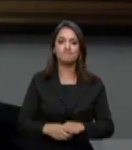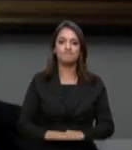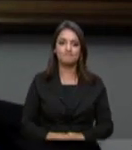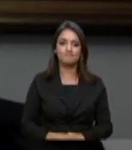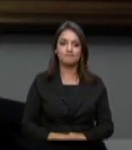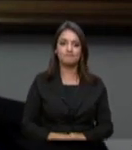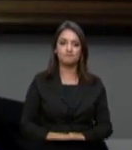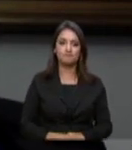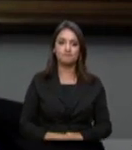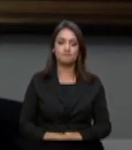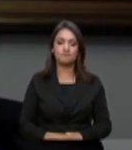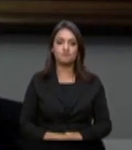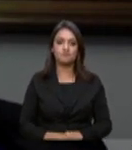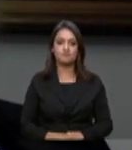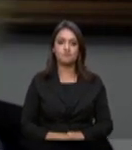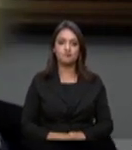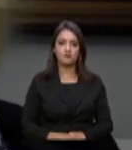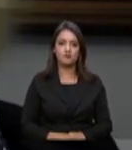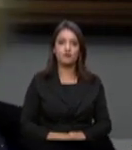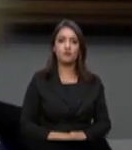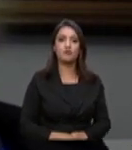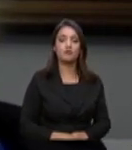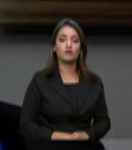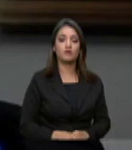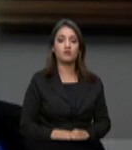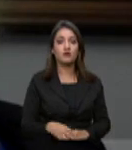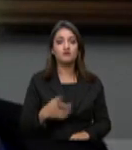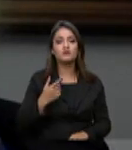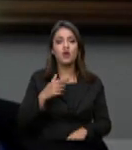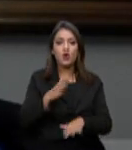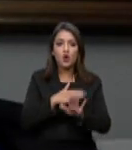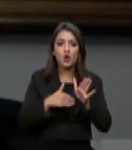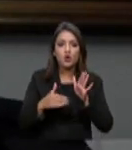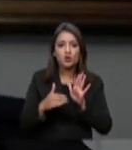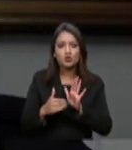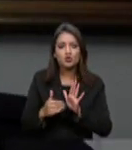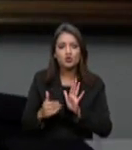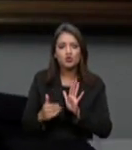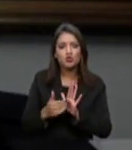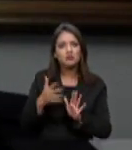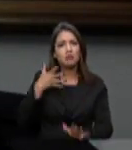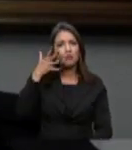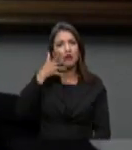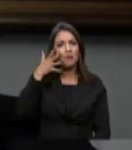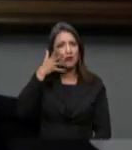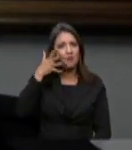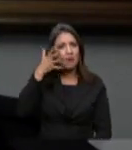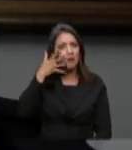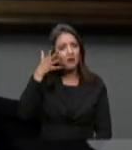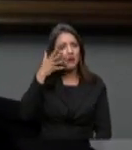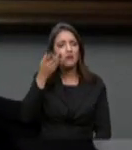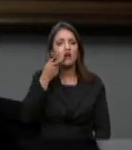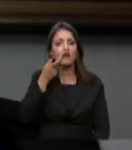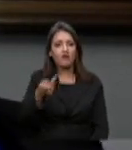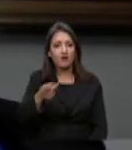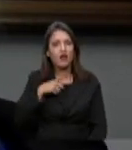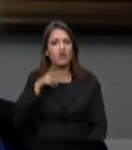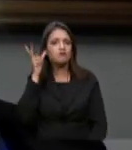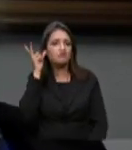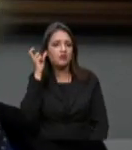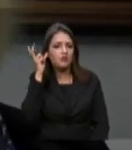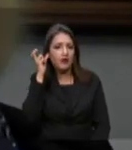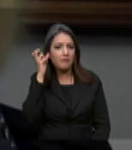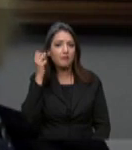o meu sobrinho cima presidente que o rico atenção as substanciosas as sustentações orais da